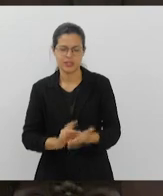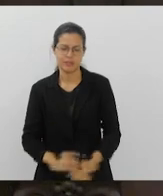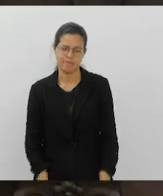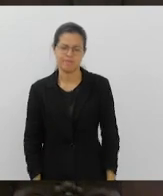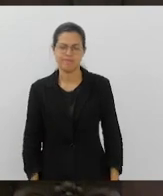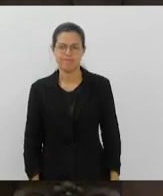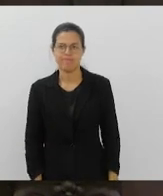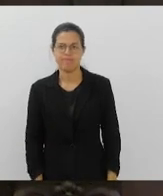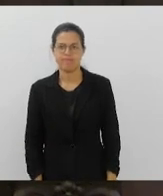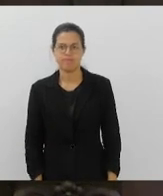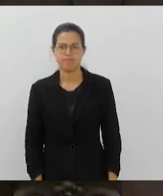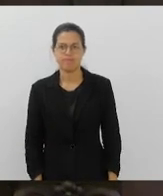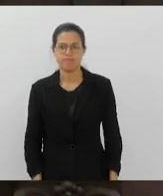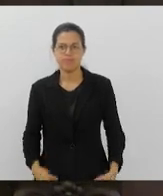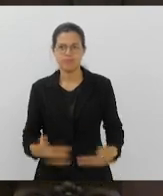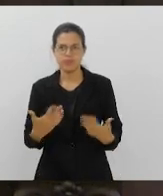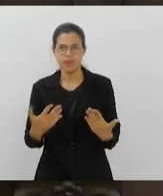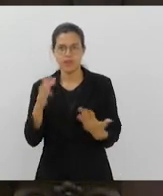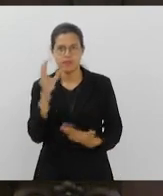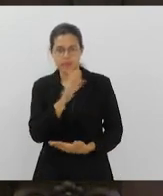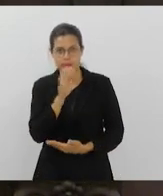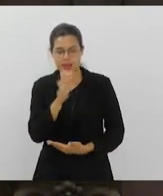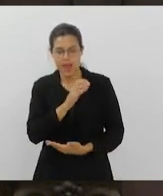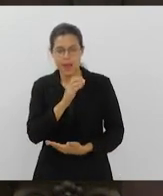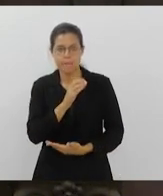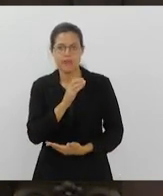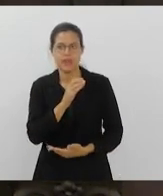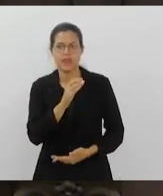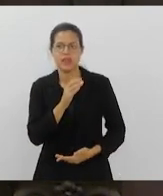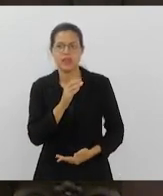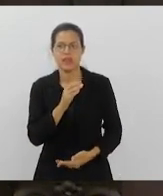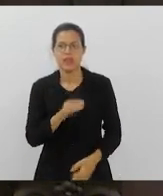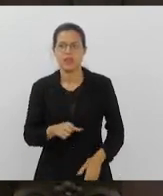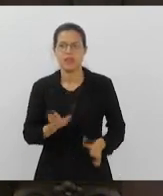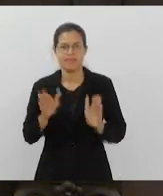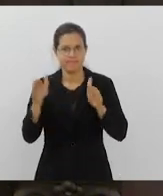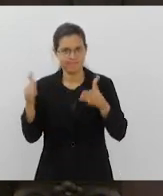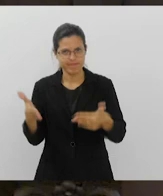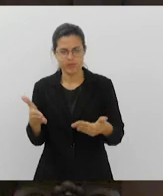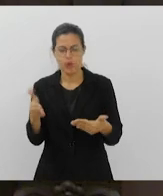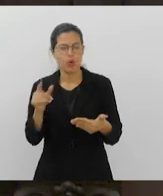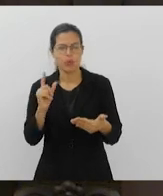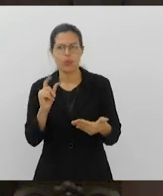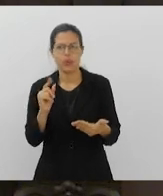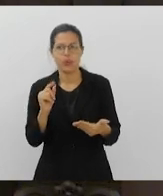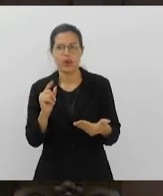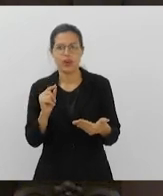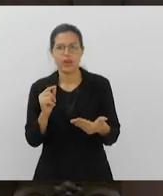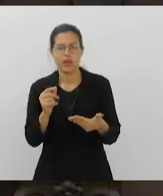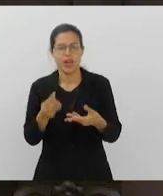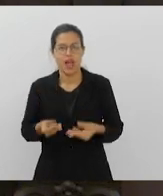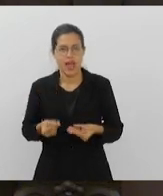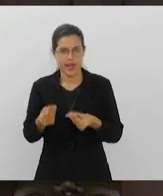Bem, forma rápida, mestre, vamos ao que interessa de fato, que é a entrega